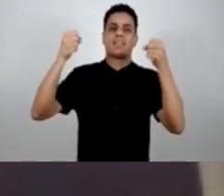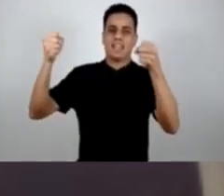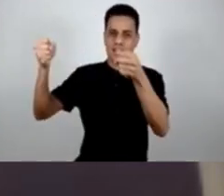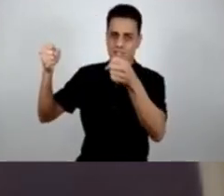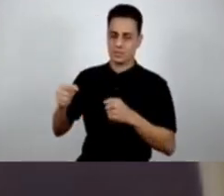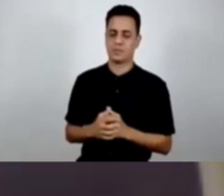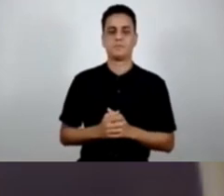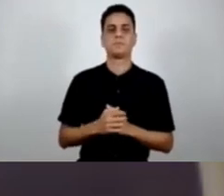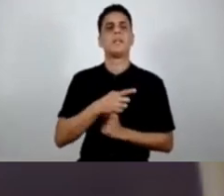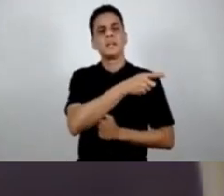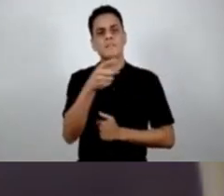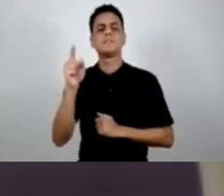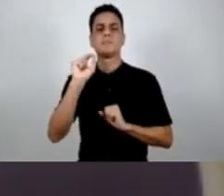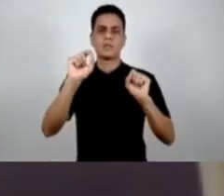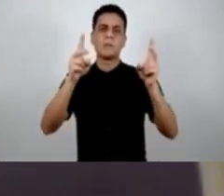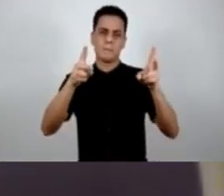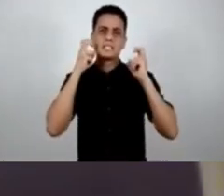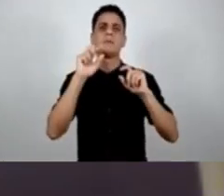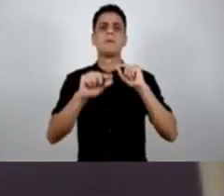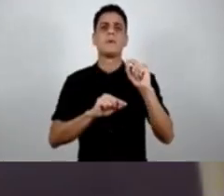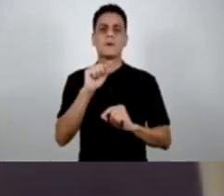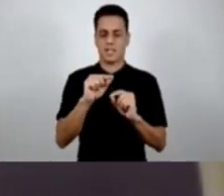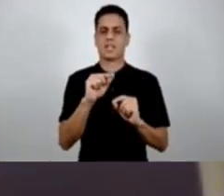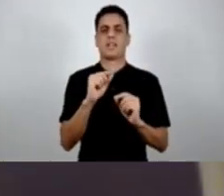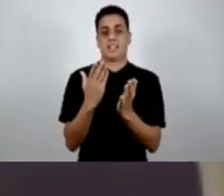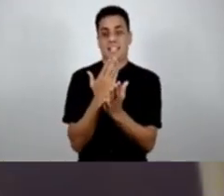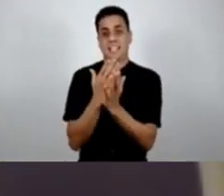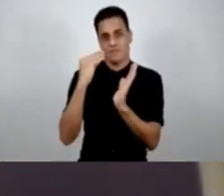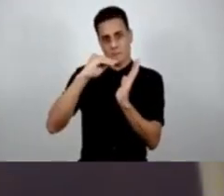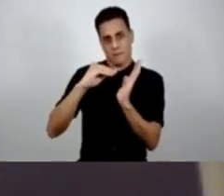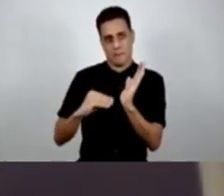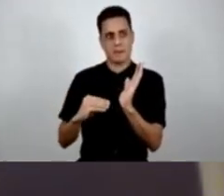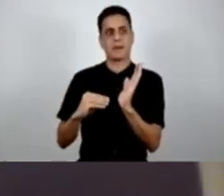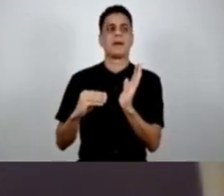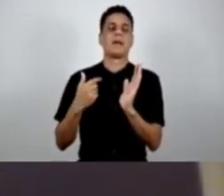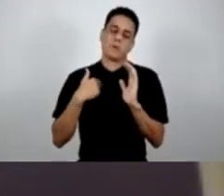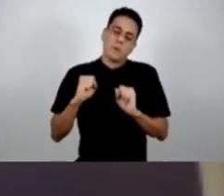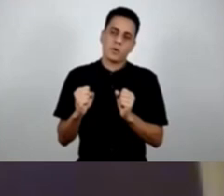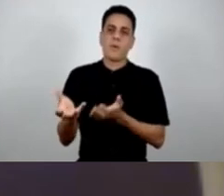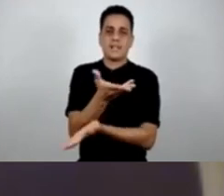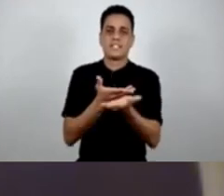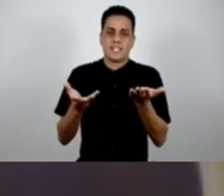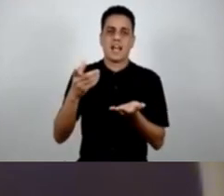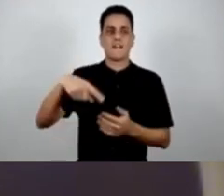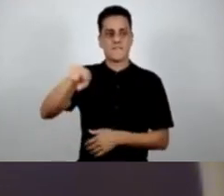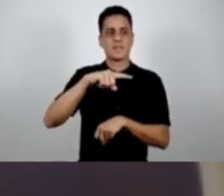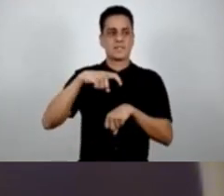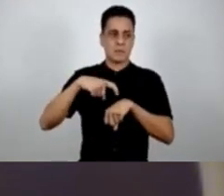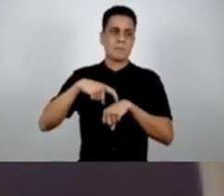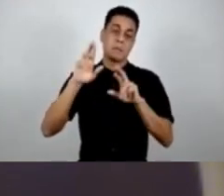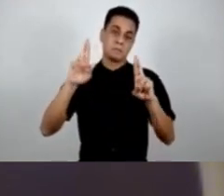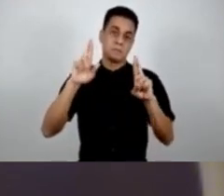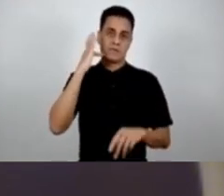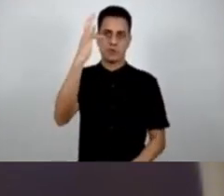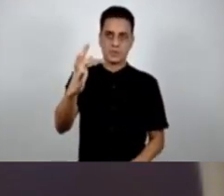E vocês podem olhar o detalhe de tudo isso no livro algum dia, eu muito feliz de compartilhar em algum momento. Mas, para